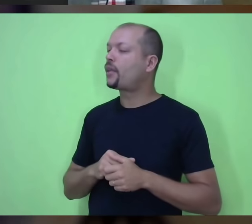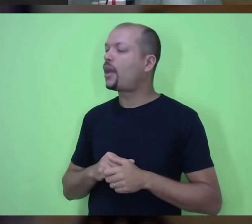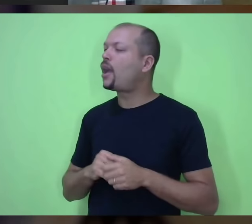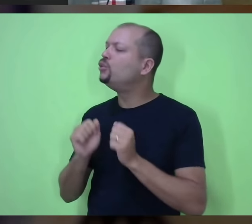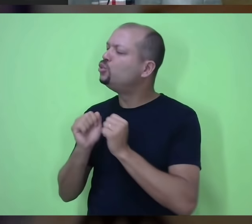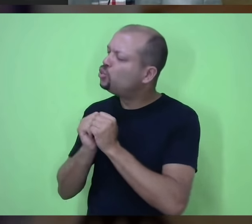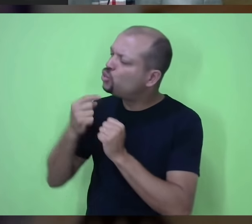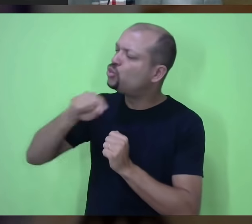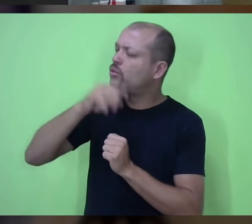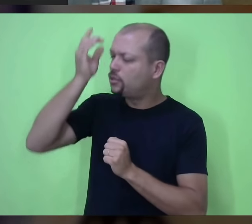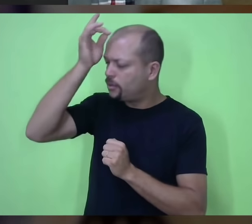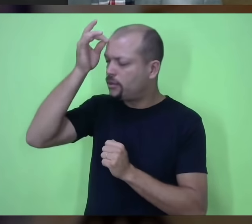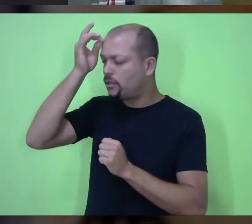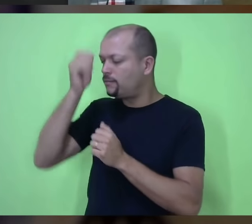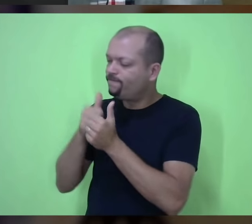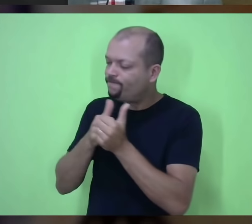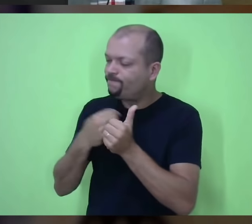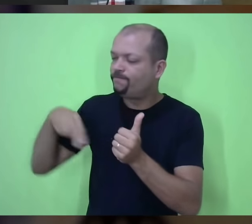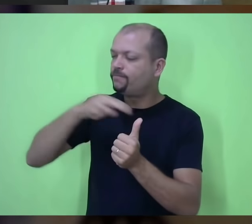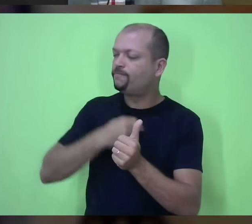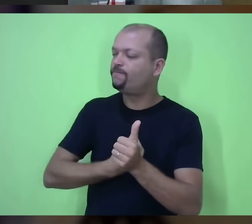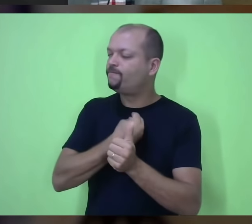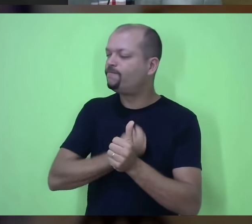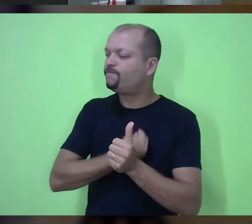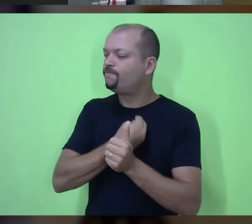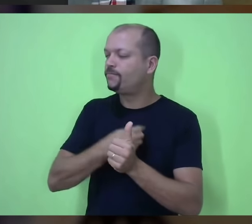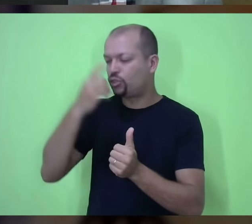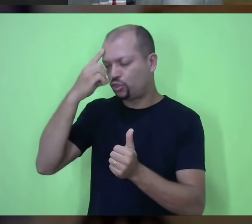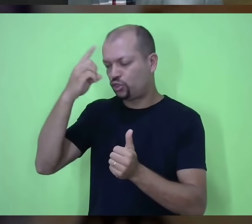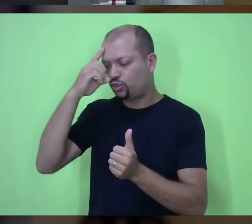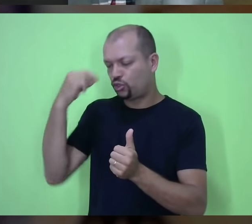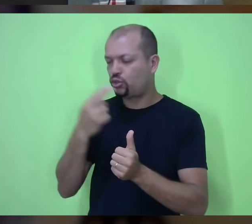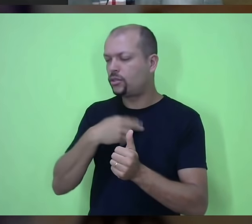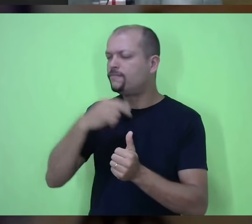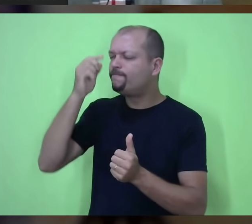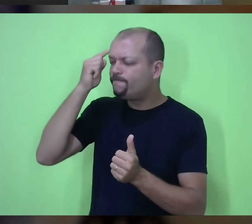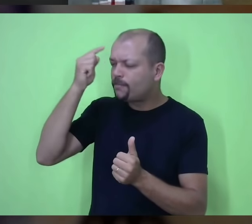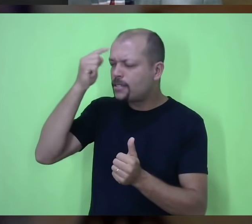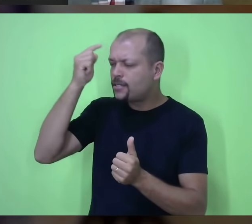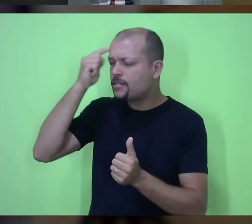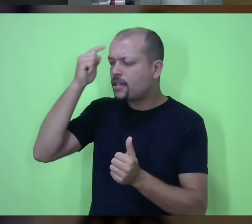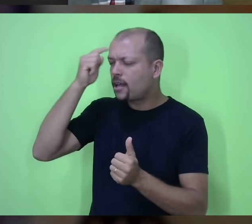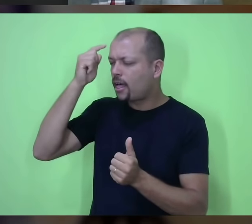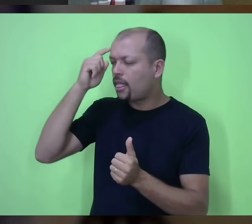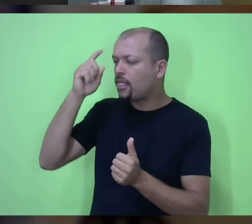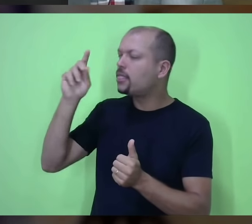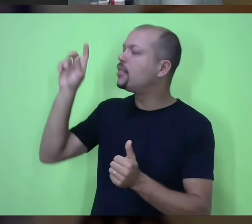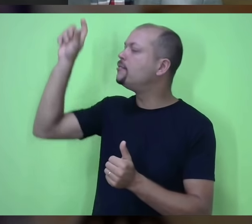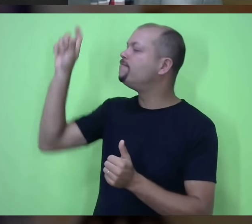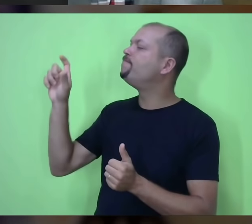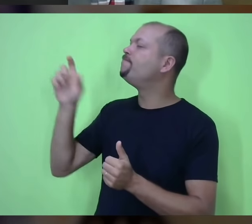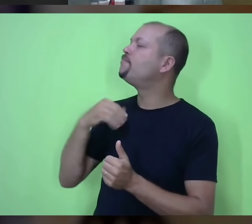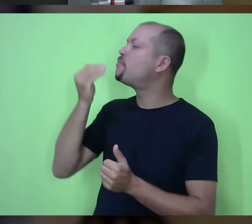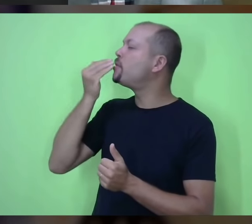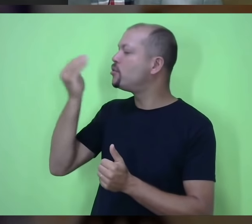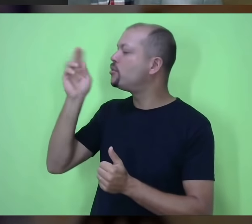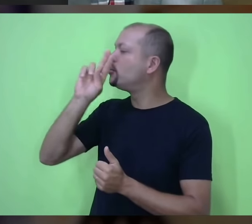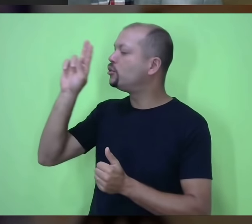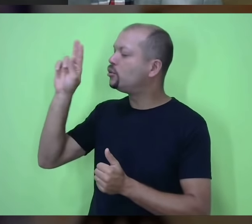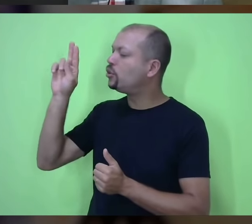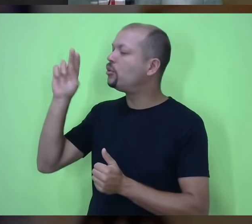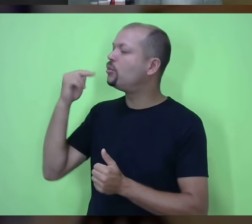Acompanhe-nos com o Teu Espírito, guie-nos e ajude-nos a cada dia mais refletir o Teu caráter. Isso é o que pedimos, e